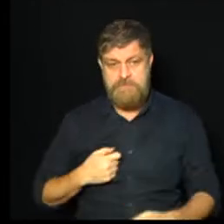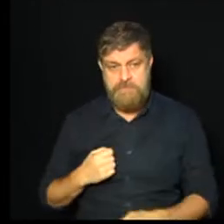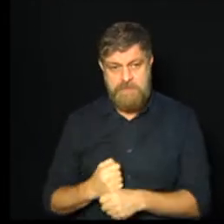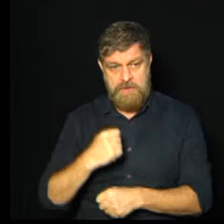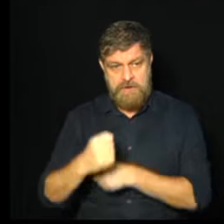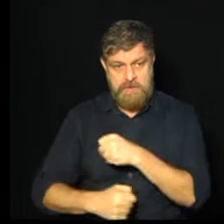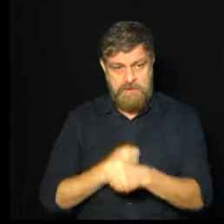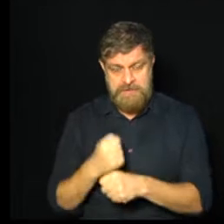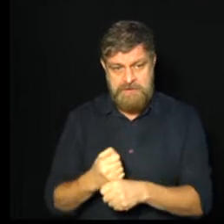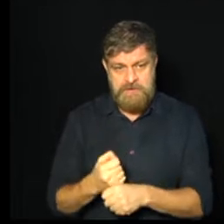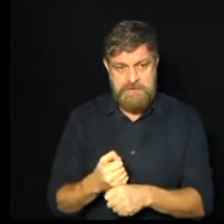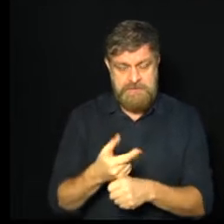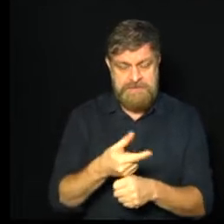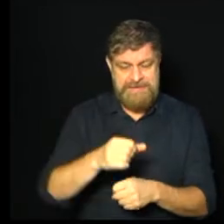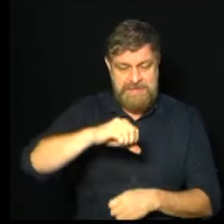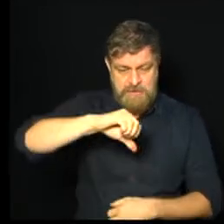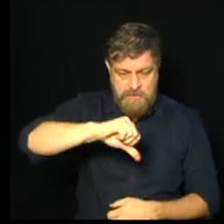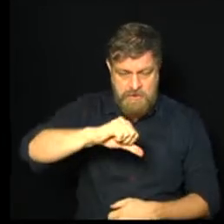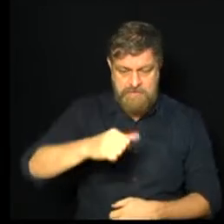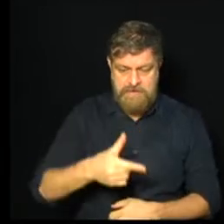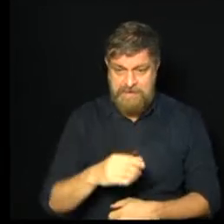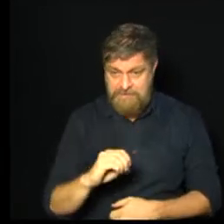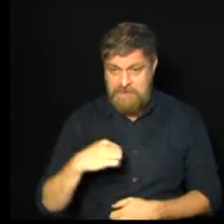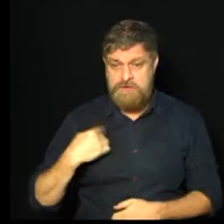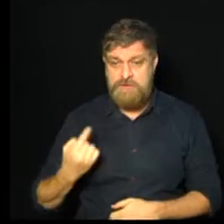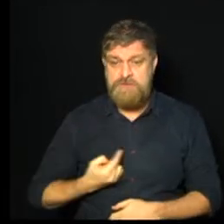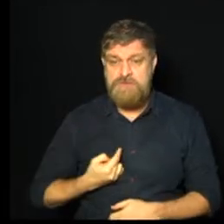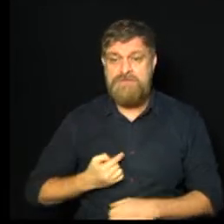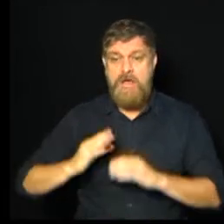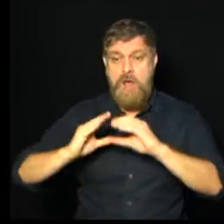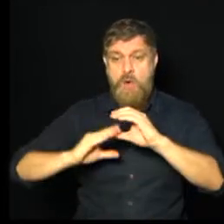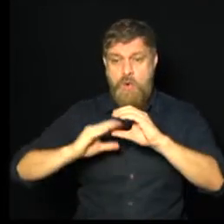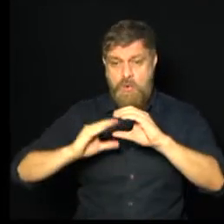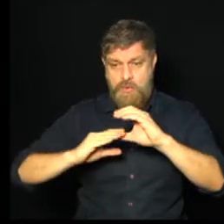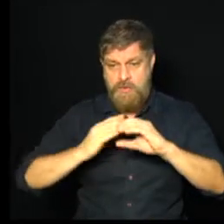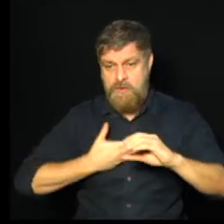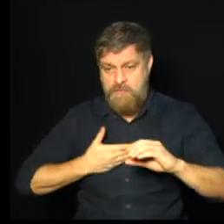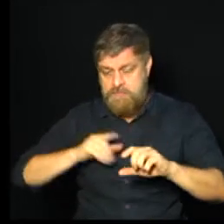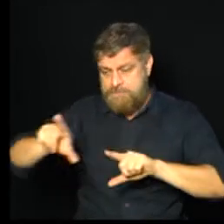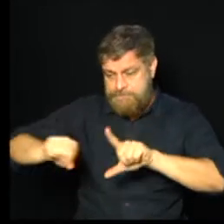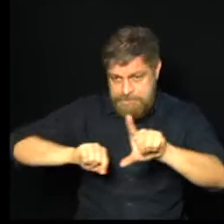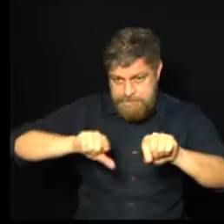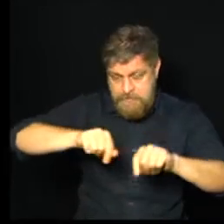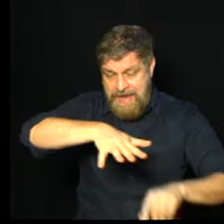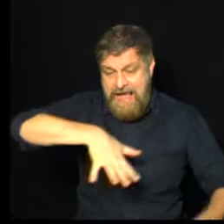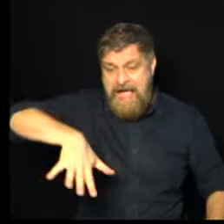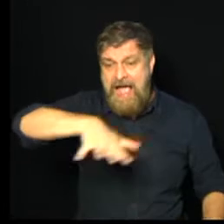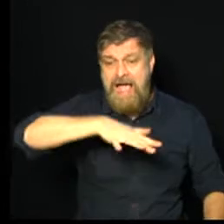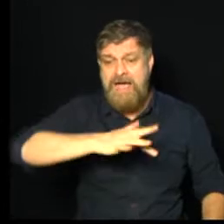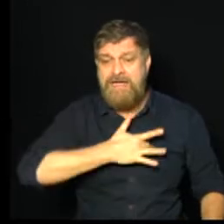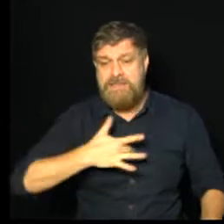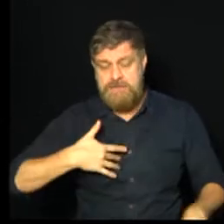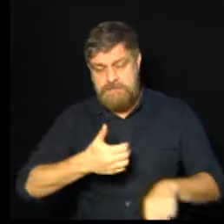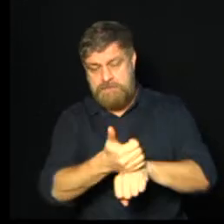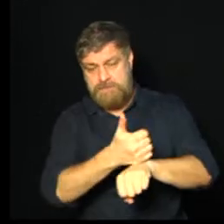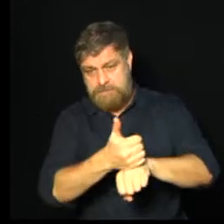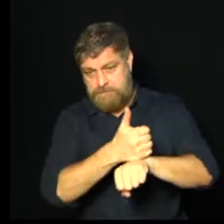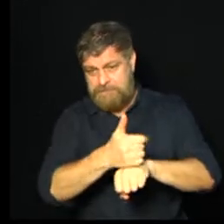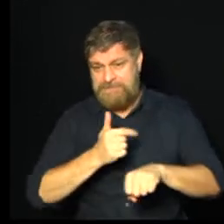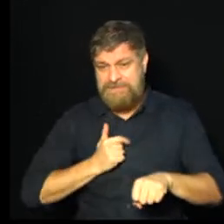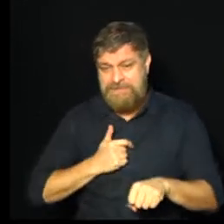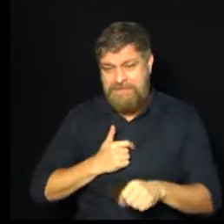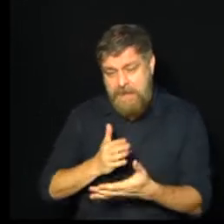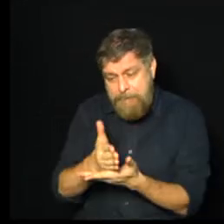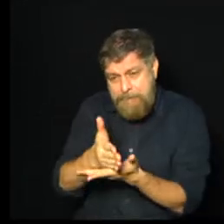20, realizamos sucessivos processos seletivos para diversas categorias da área de saúde, o que supriu